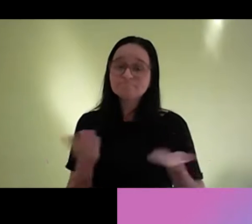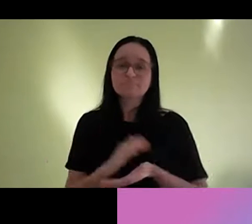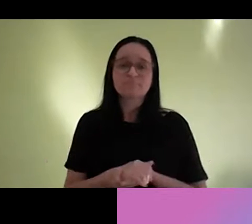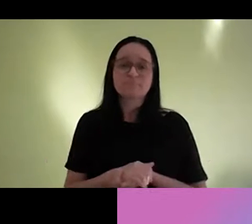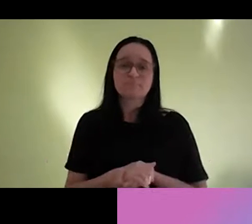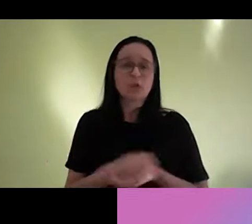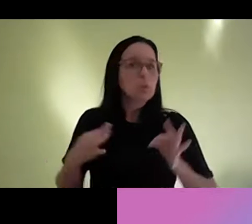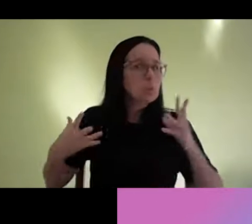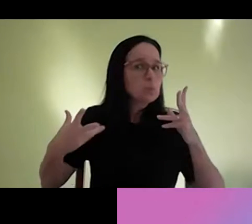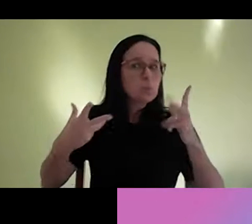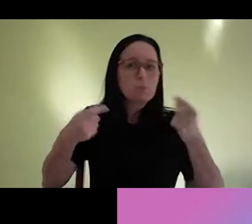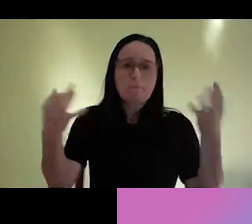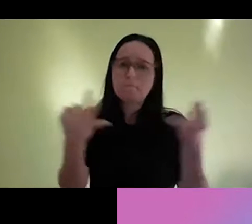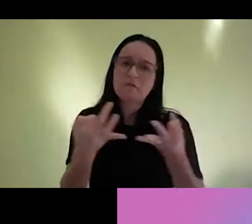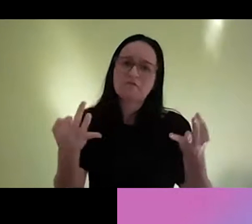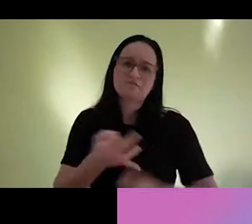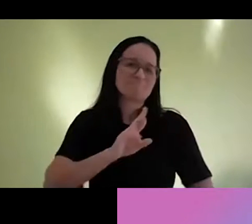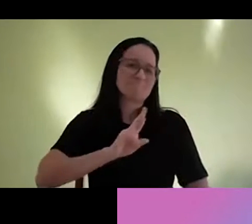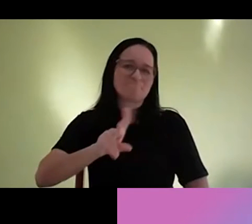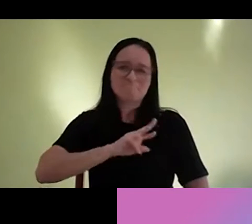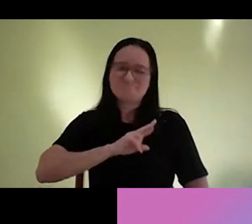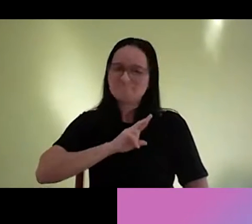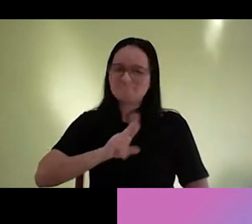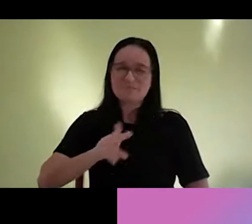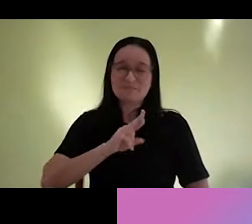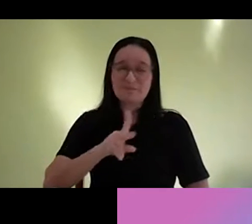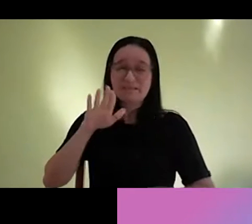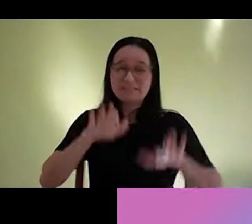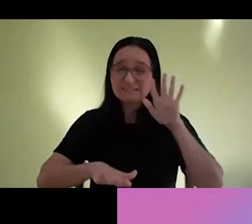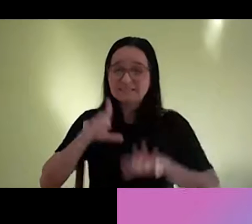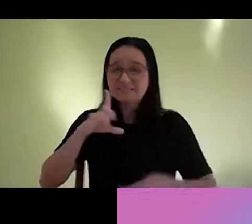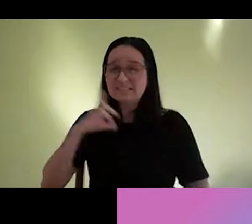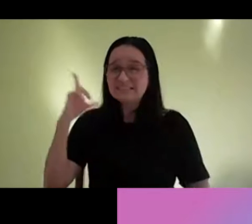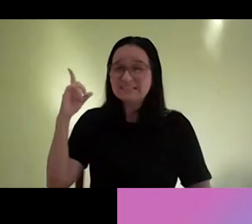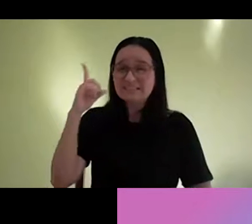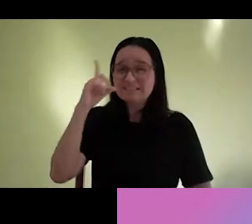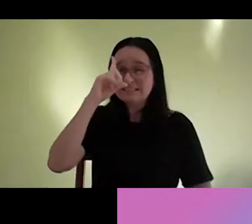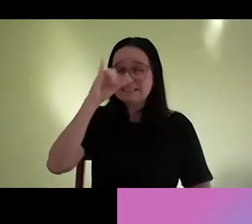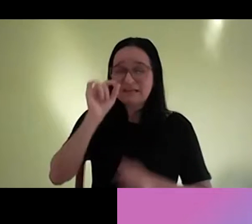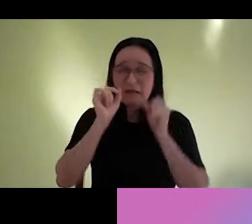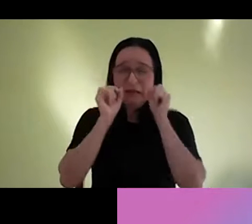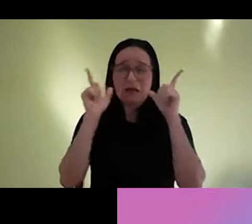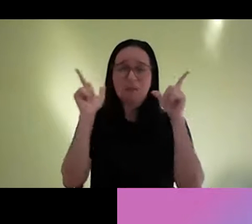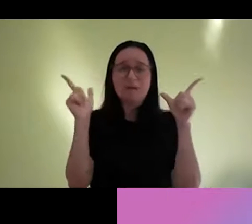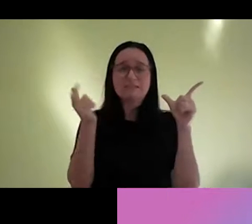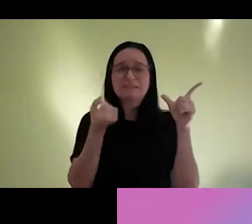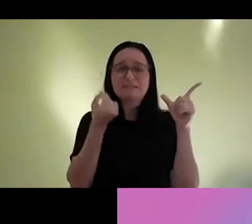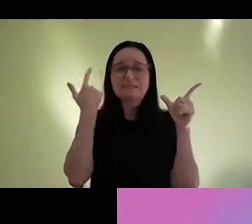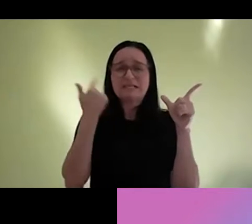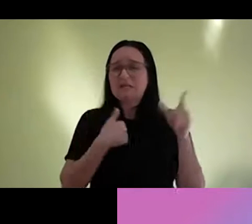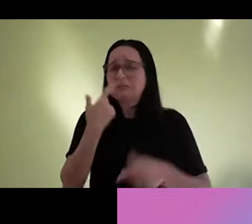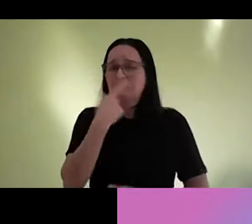são flores é claro que tem dia que a gente acorda e fala assim ai meu Deus eu não vou conseguir